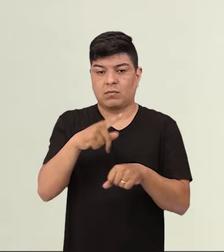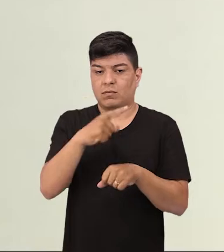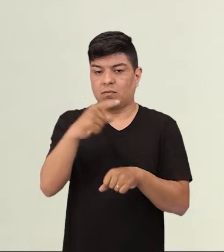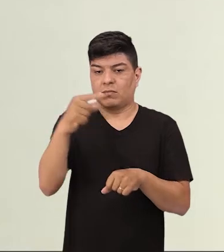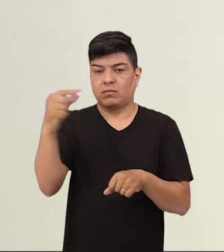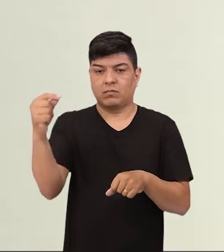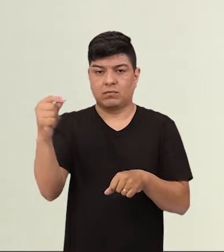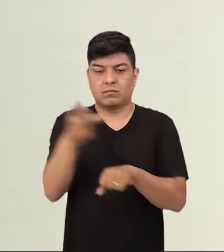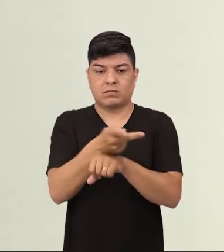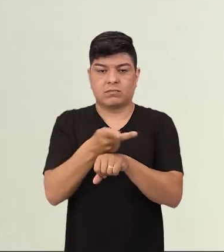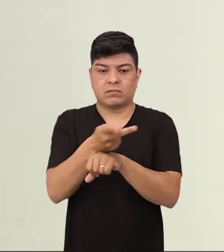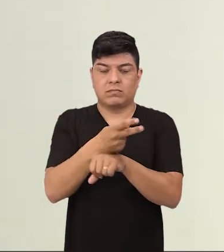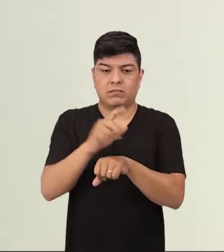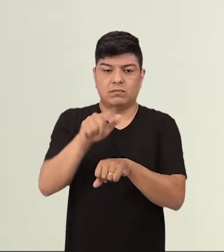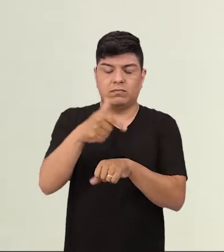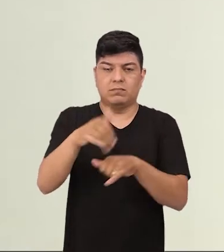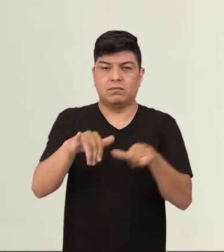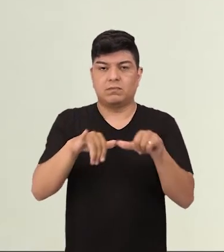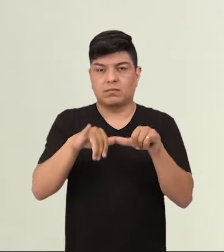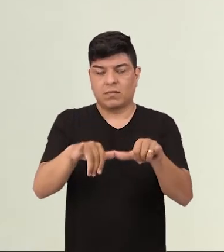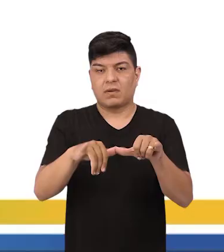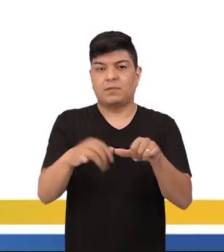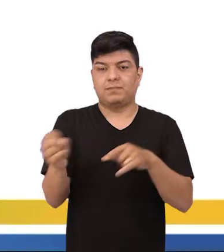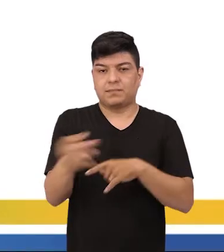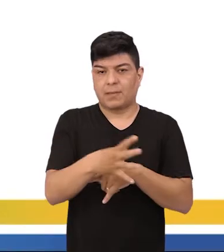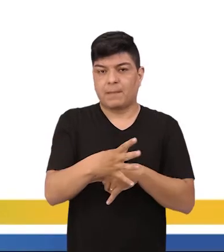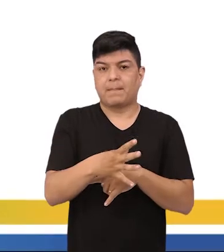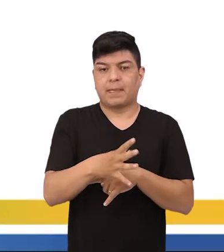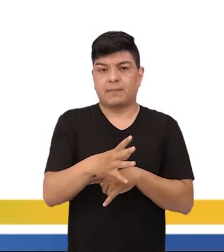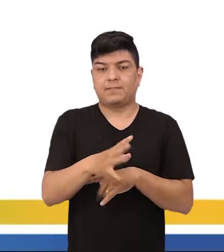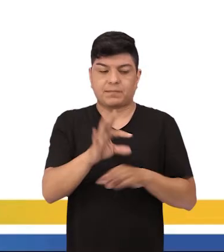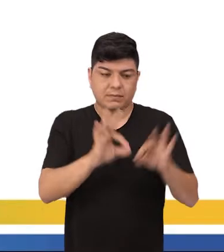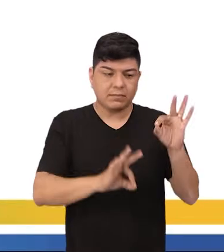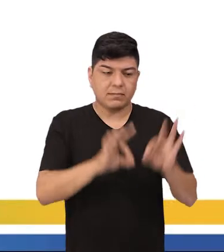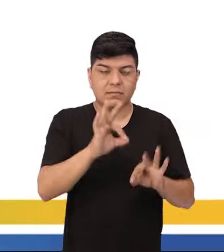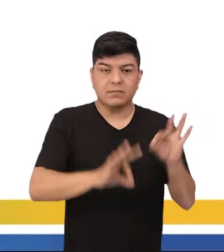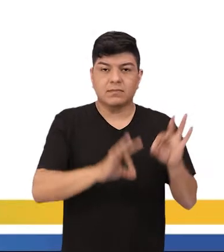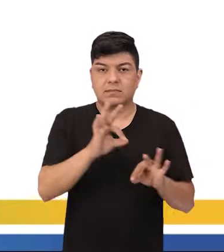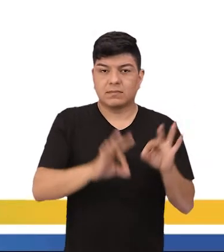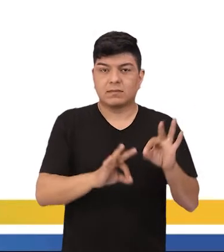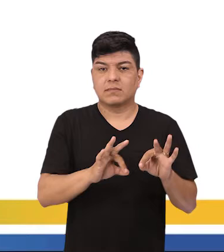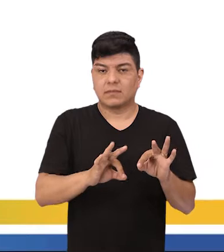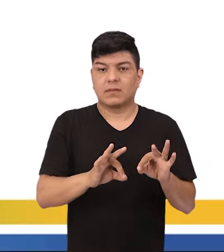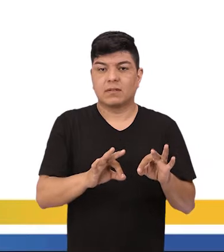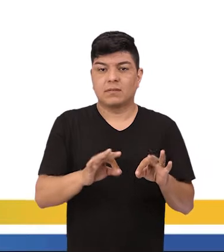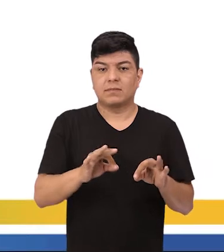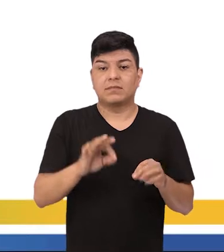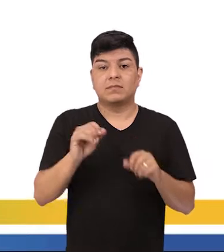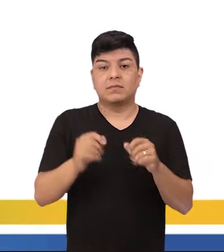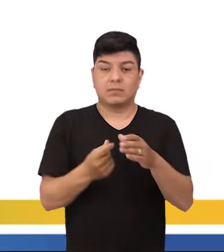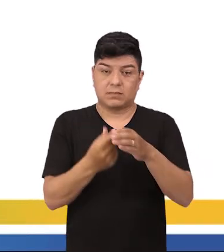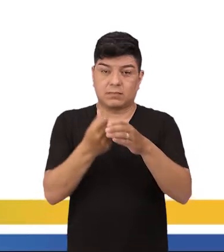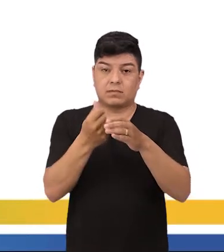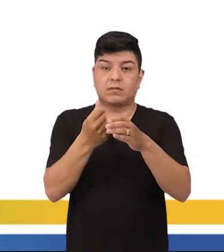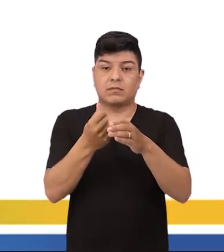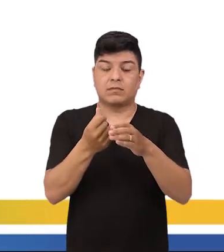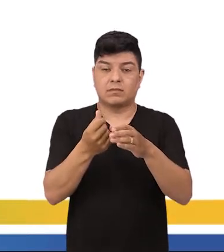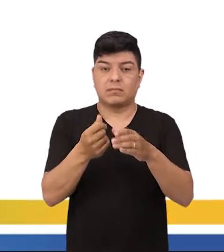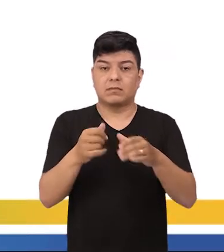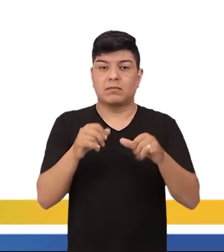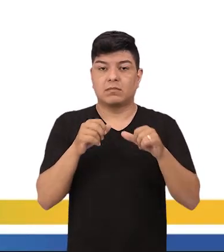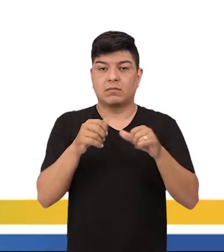saírem em busca de novos mercados, né, organizando-se assim as bases do absolutismo e do capitalismo comercial, como a gente viu